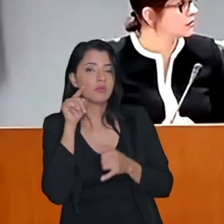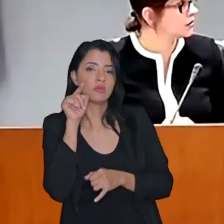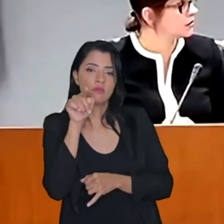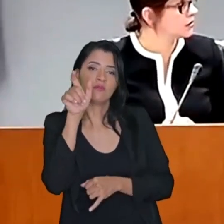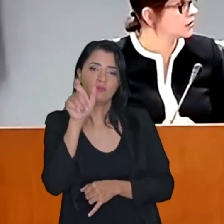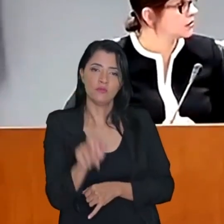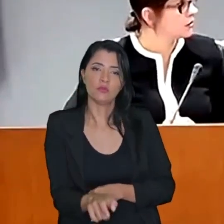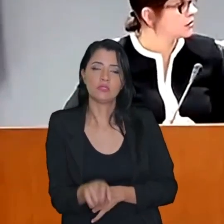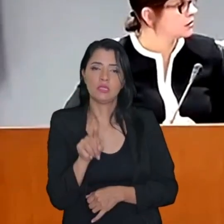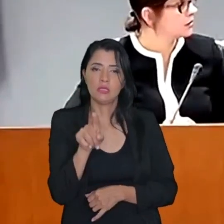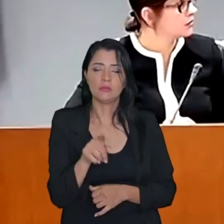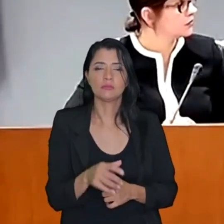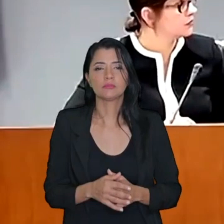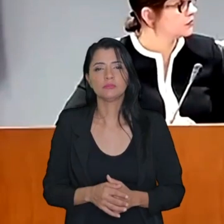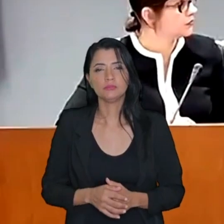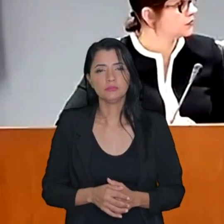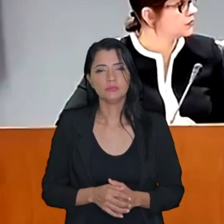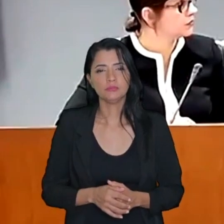você